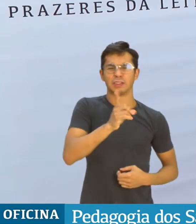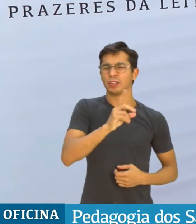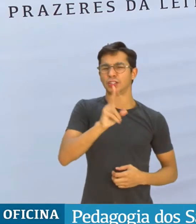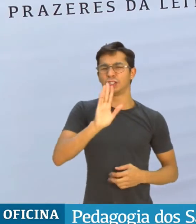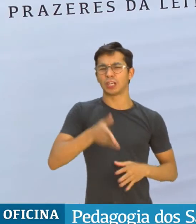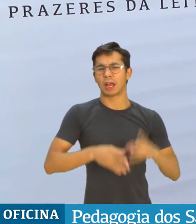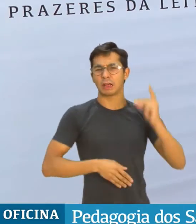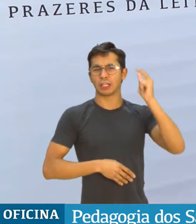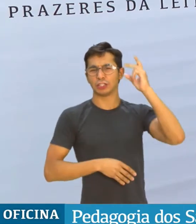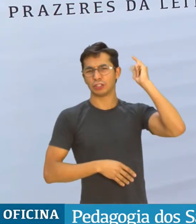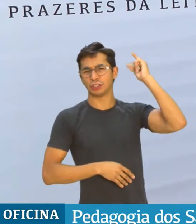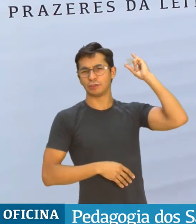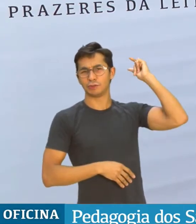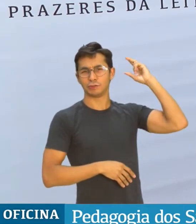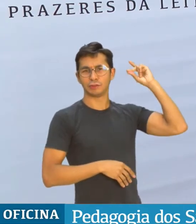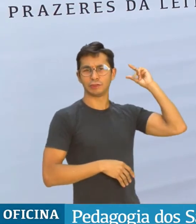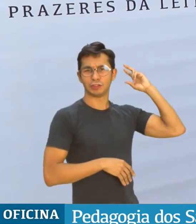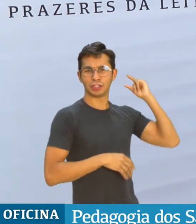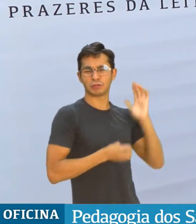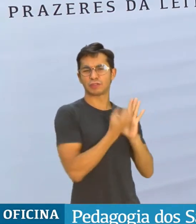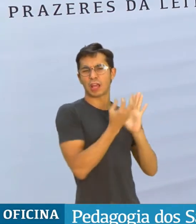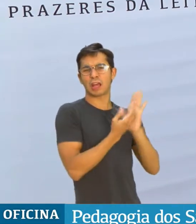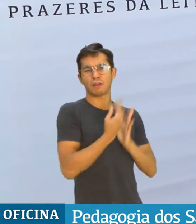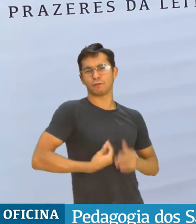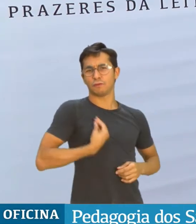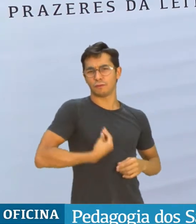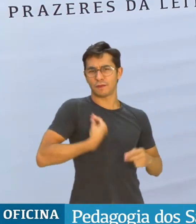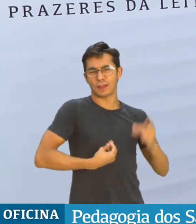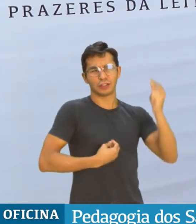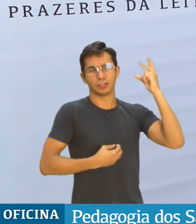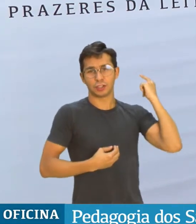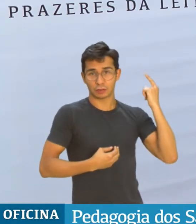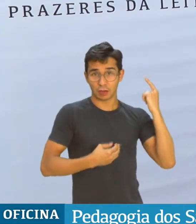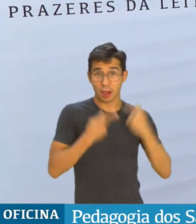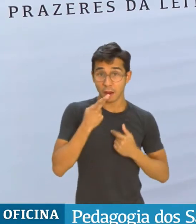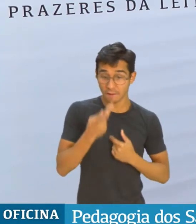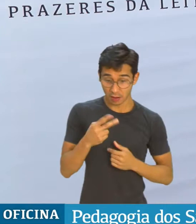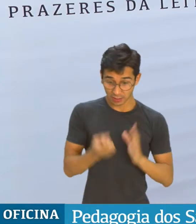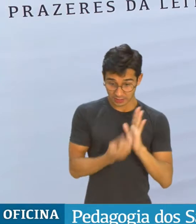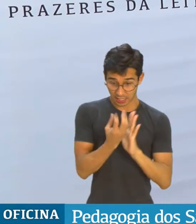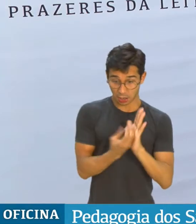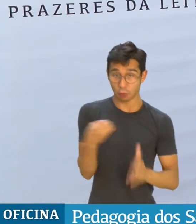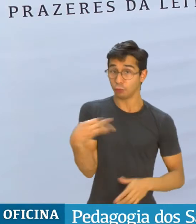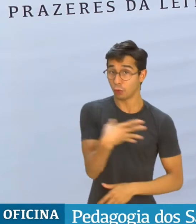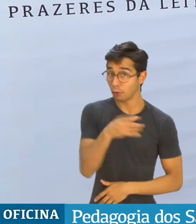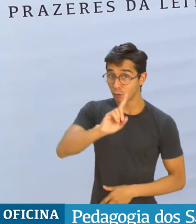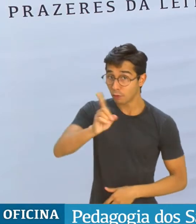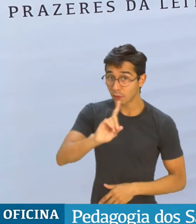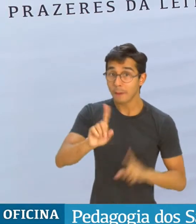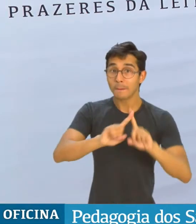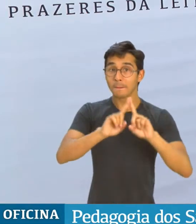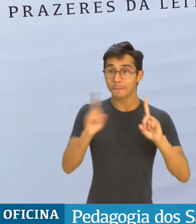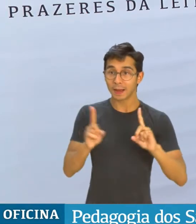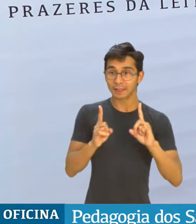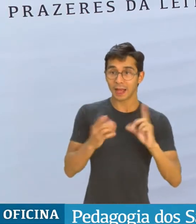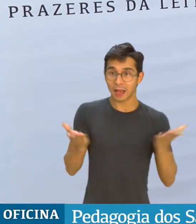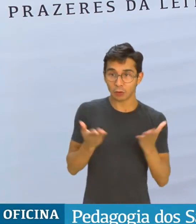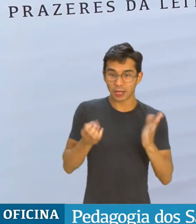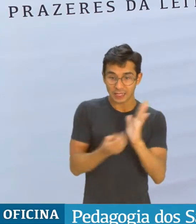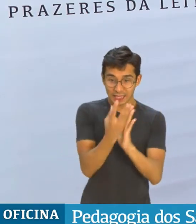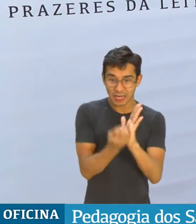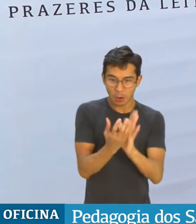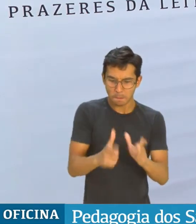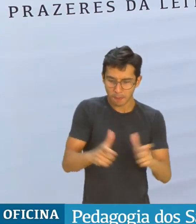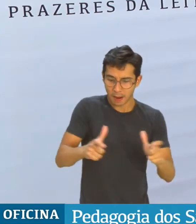tempo, existem mesmo na cidade de São Paulo alguns outros saraus, e eu costumo responder que a gente não inventou a roda, mas a gente colocou ela para girar. E a gente